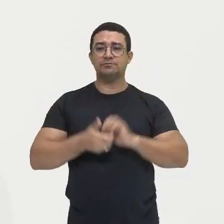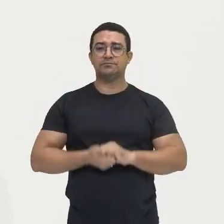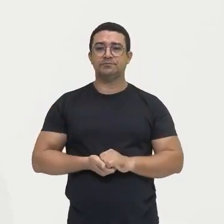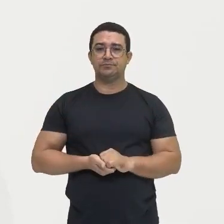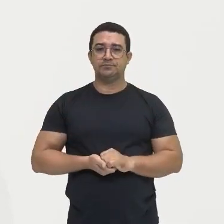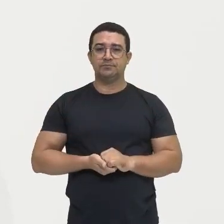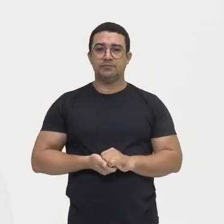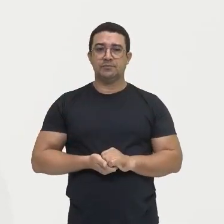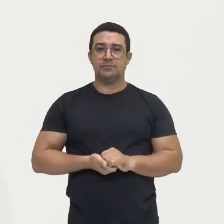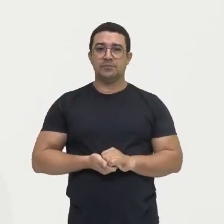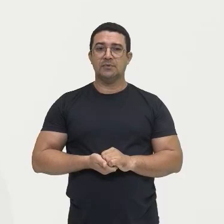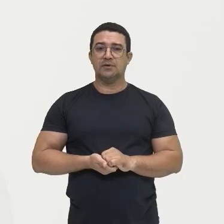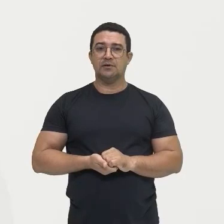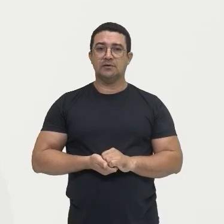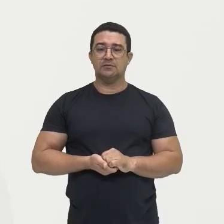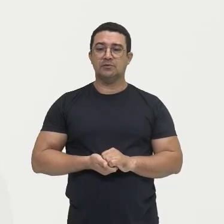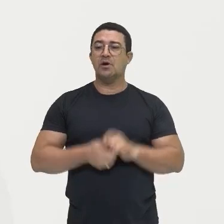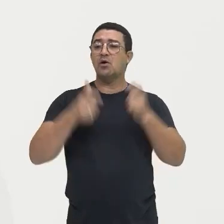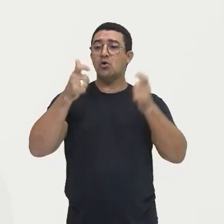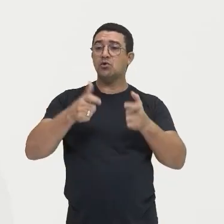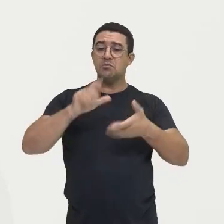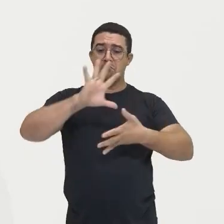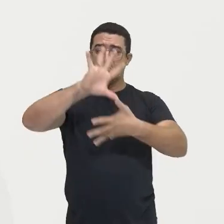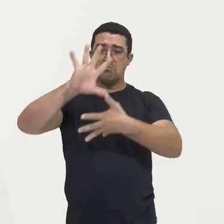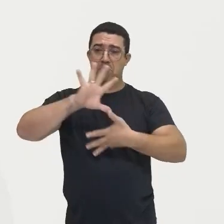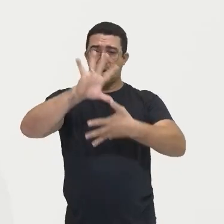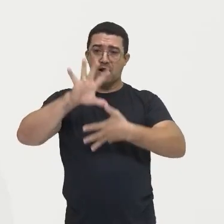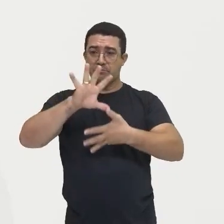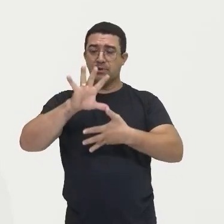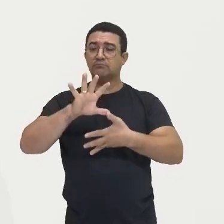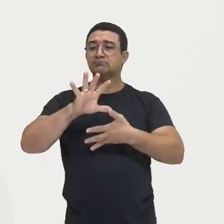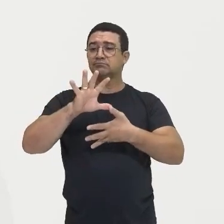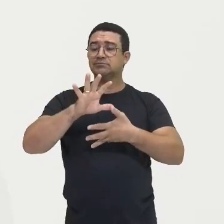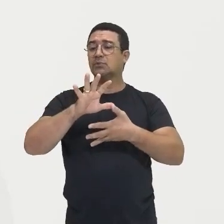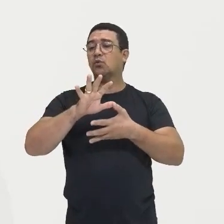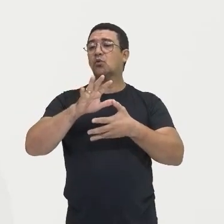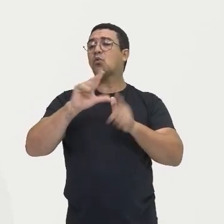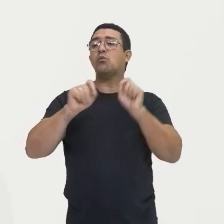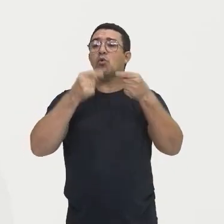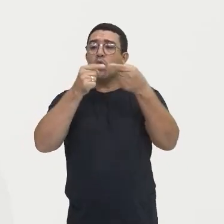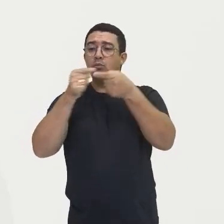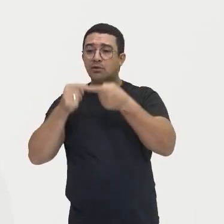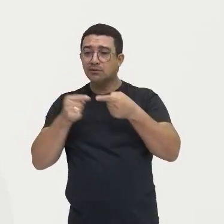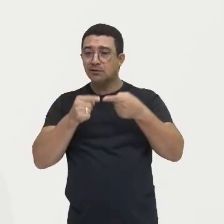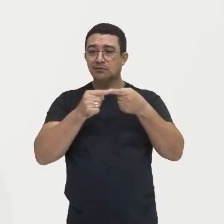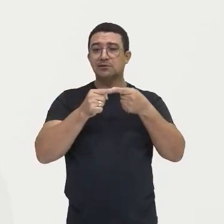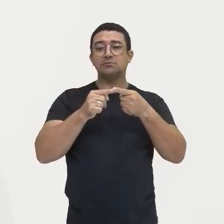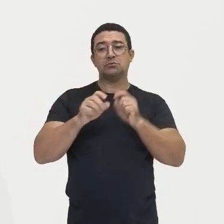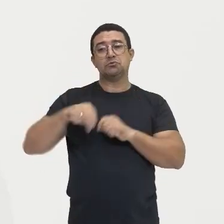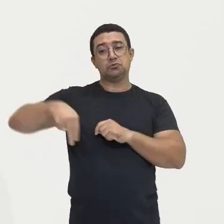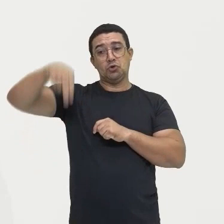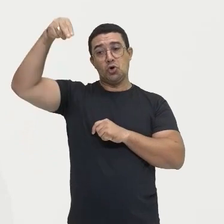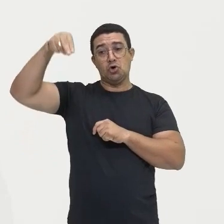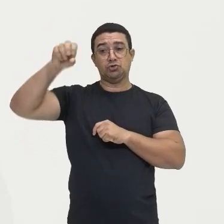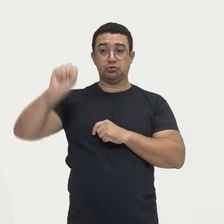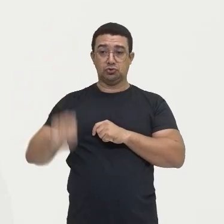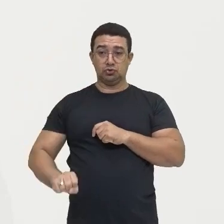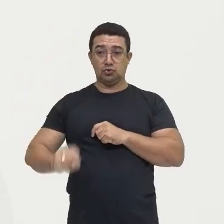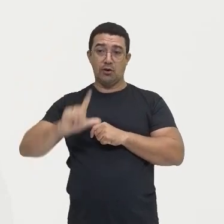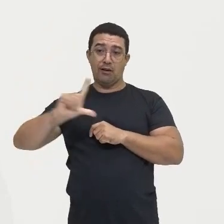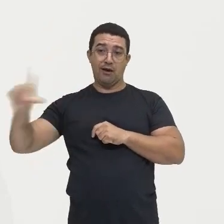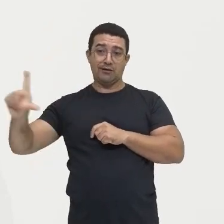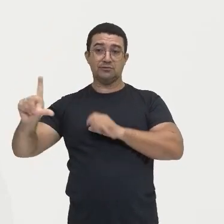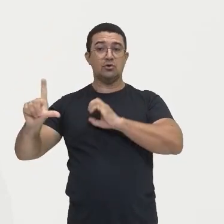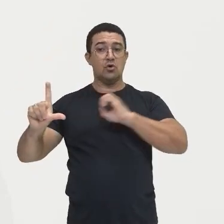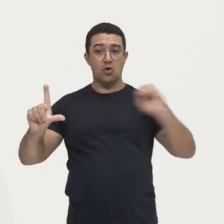a posição desse mapa em relação aos pontos cardeais, principalmente norte, sul, leste